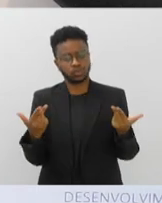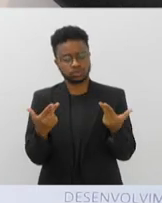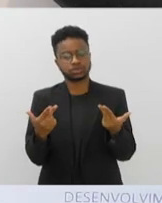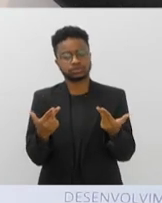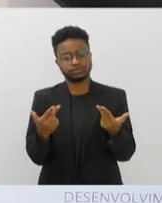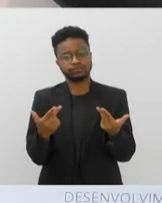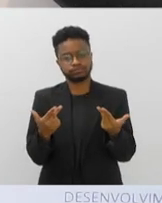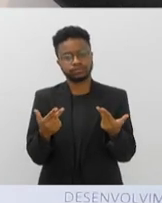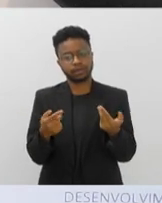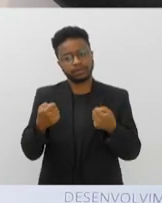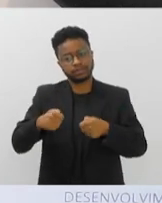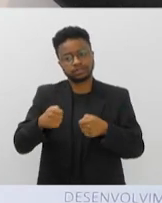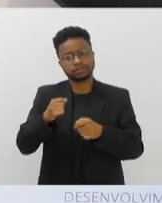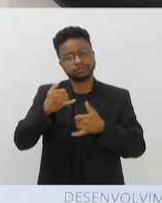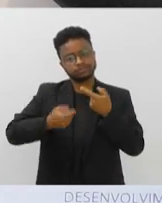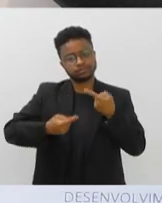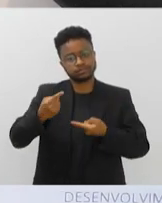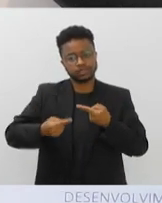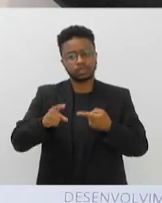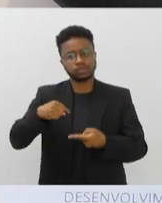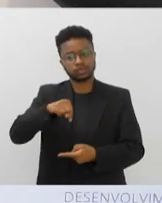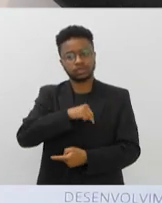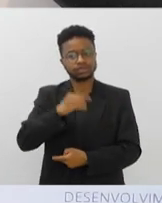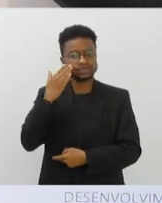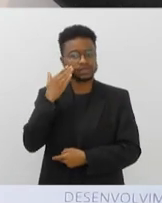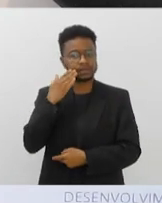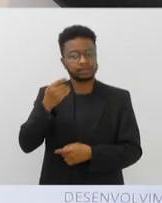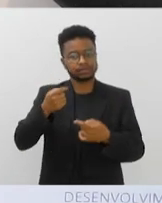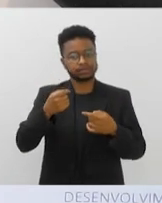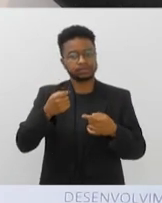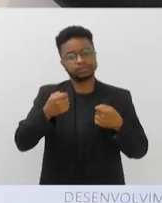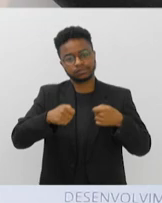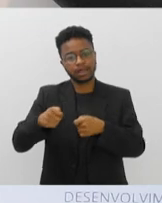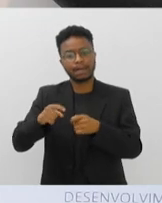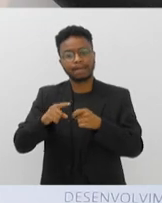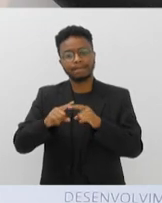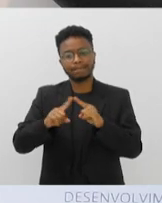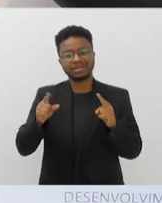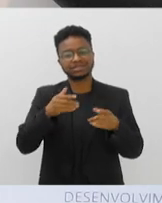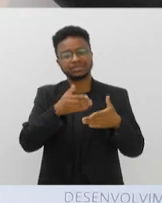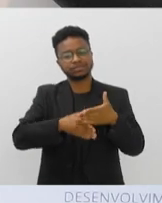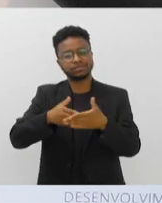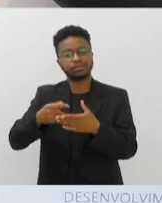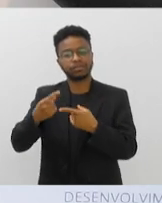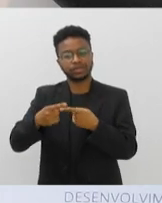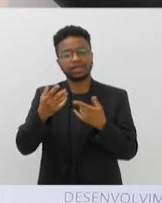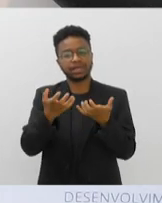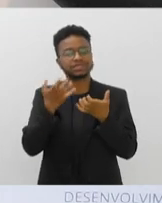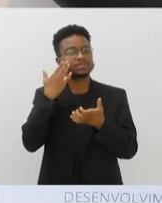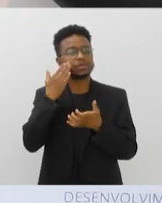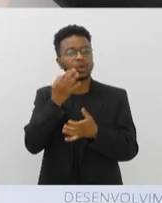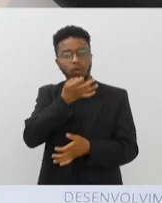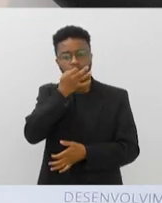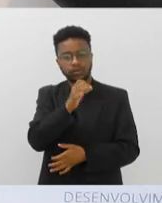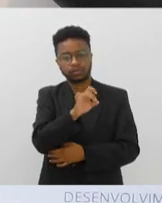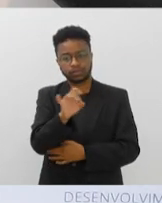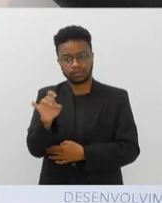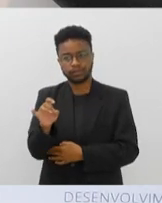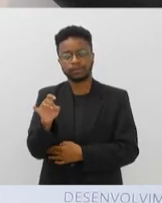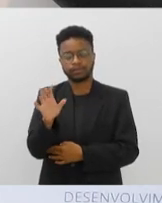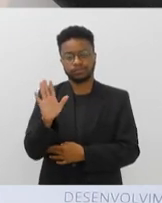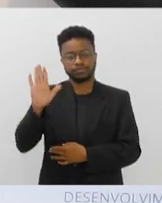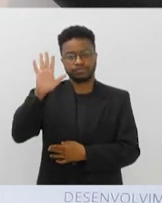sabe aí do dos anseios mas é que a gente tá limitando que a gente quer muito ouvir todos né que vão ver para ouvir